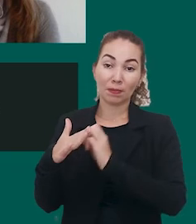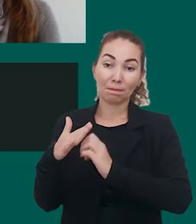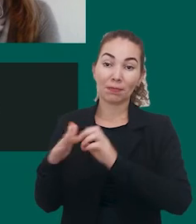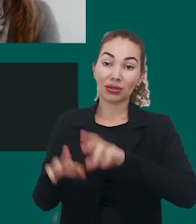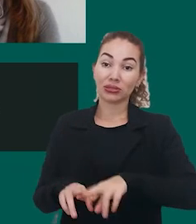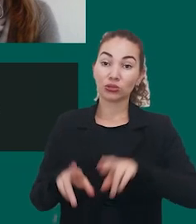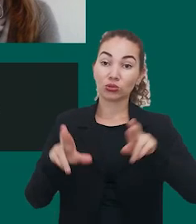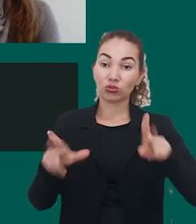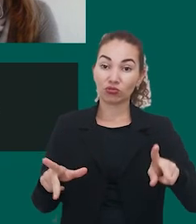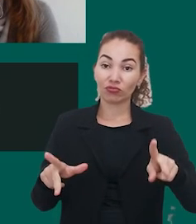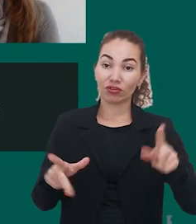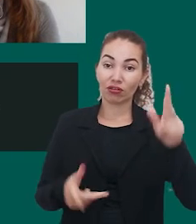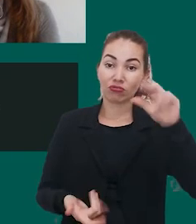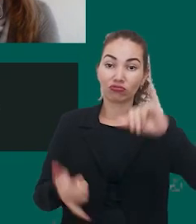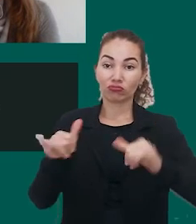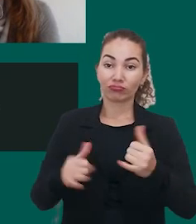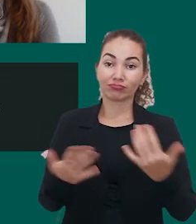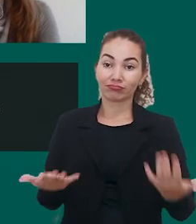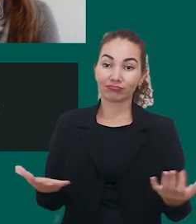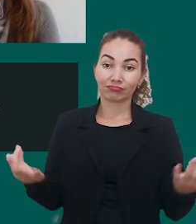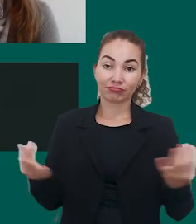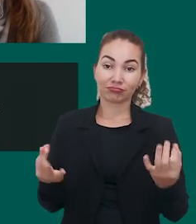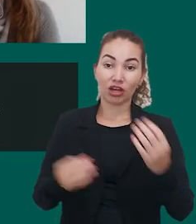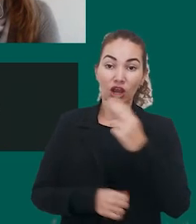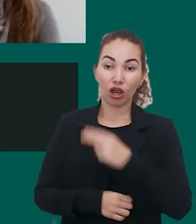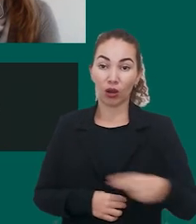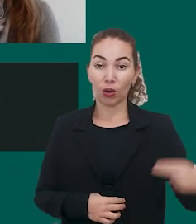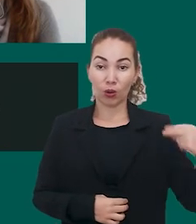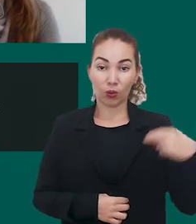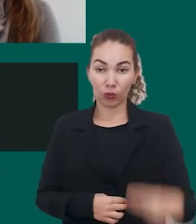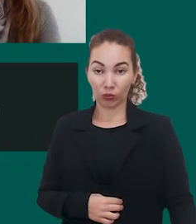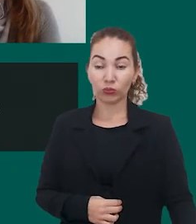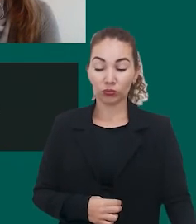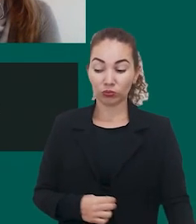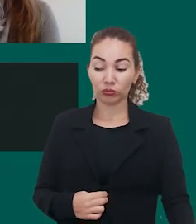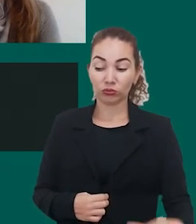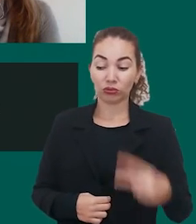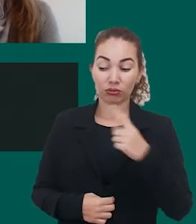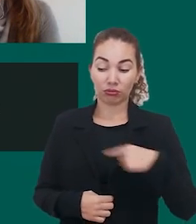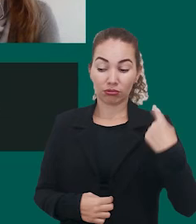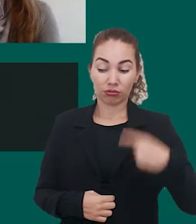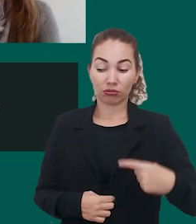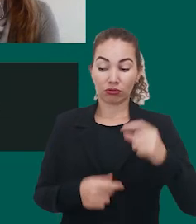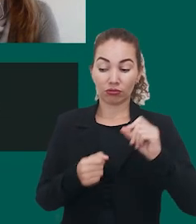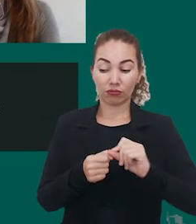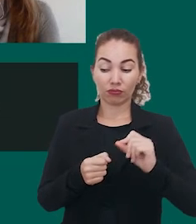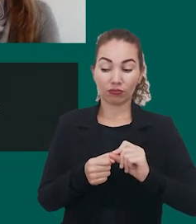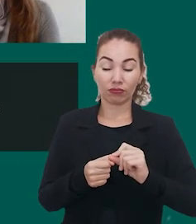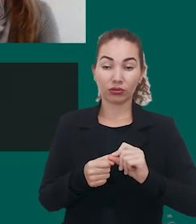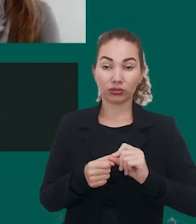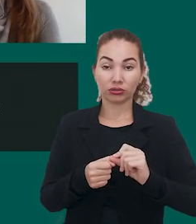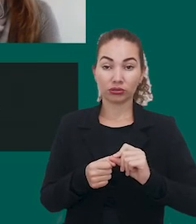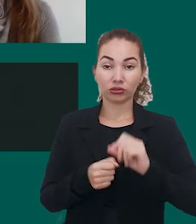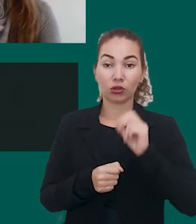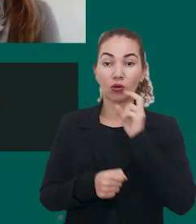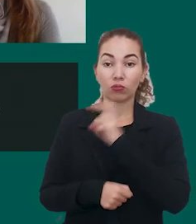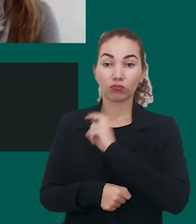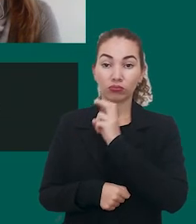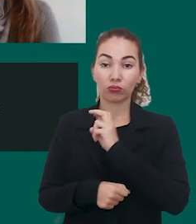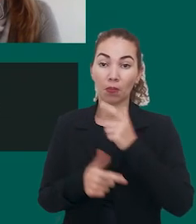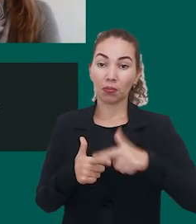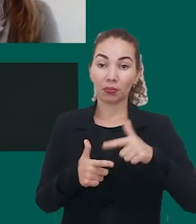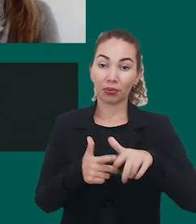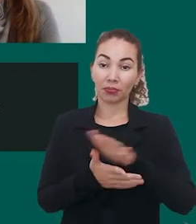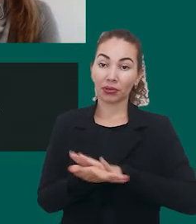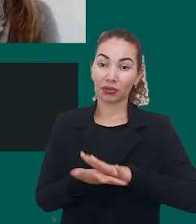está acontecendo? Perfeito, César. Por exemplo, a Coronavac, né, que tem lotes de vacinas da China e lotes de vacinas produzidas no Butantan. Problema nenhum,